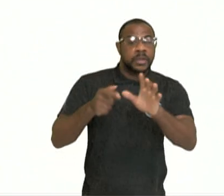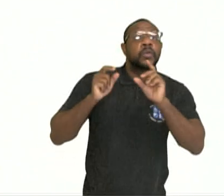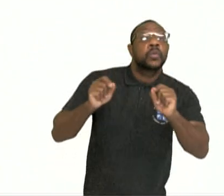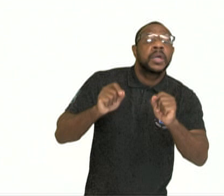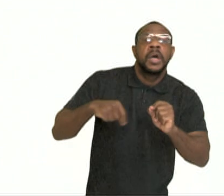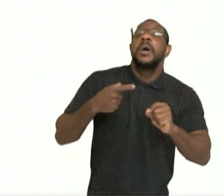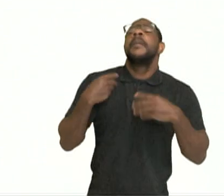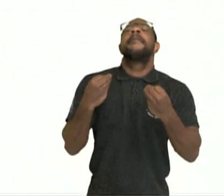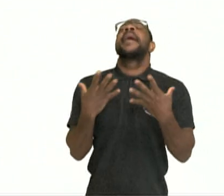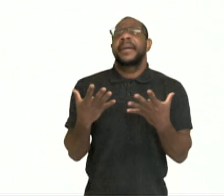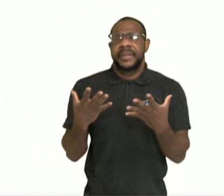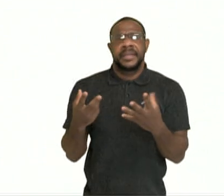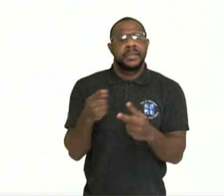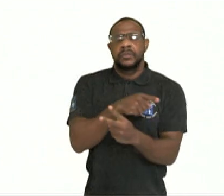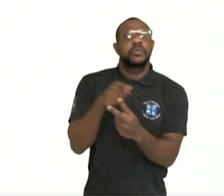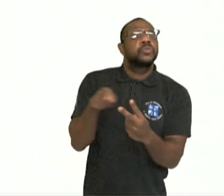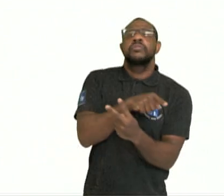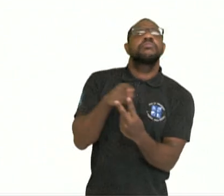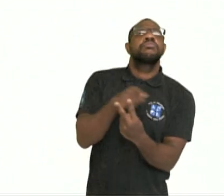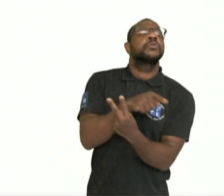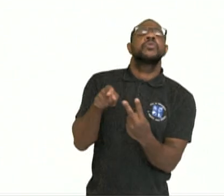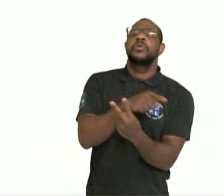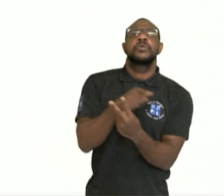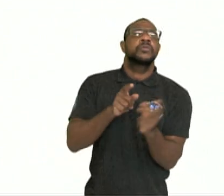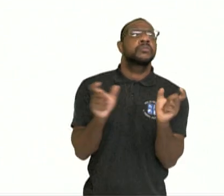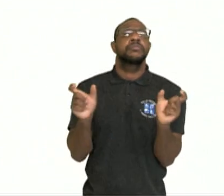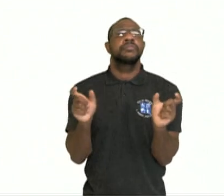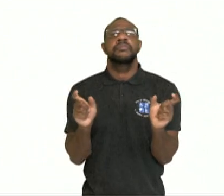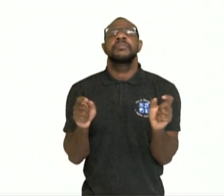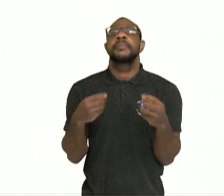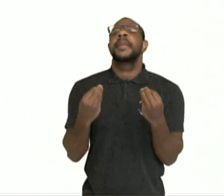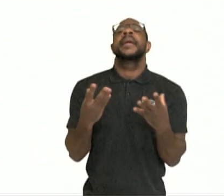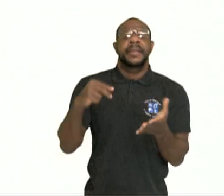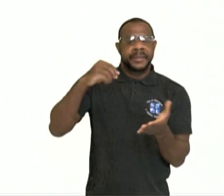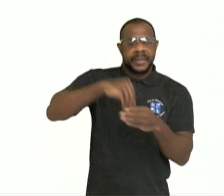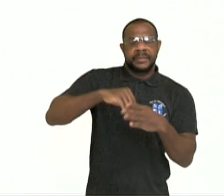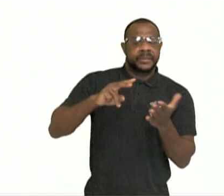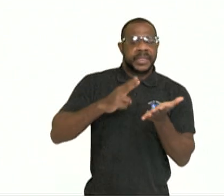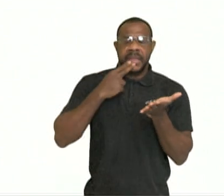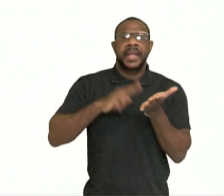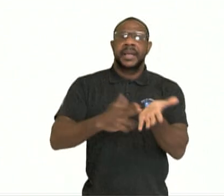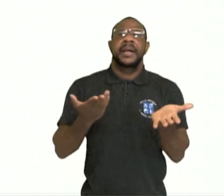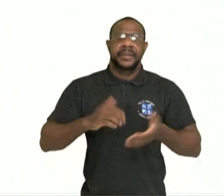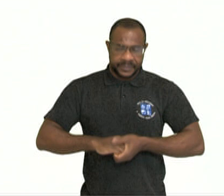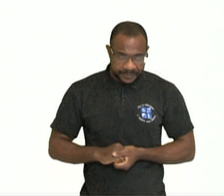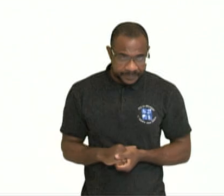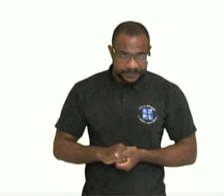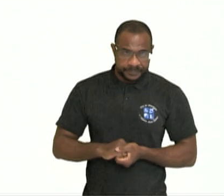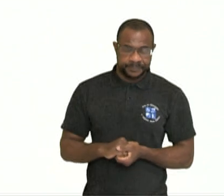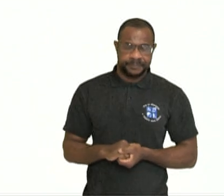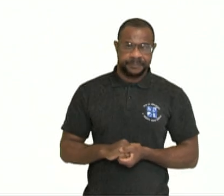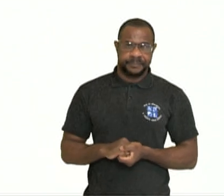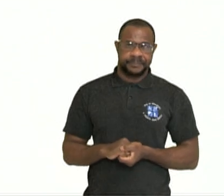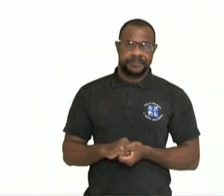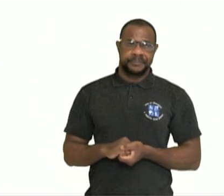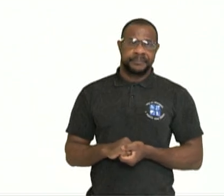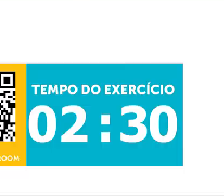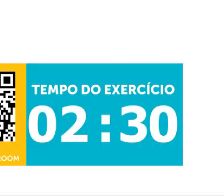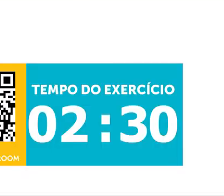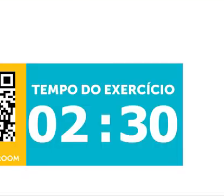qual a finalidade e objetivo de cada uma dessa parte nesta carta aberta que lemos. Comece.